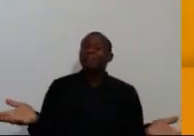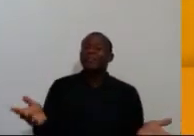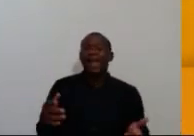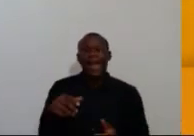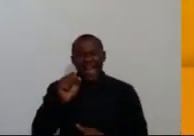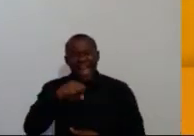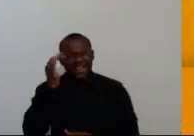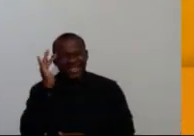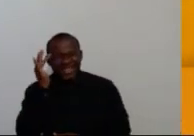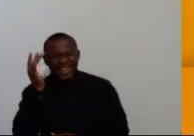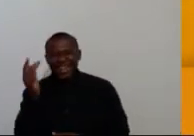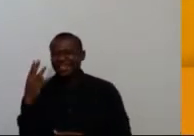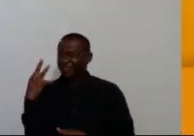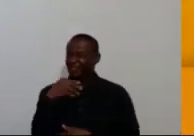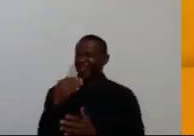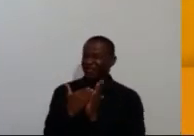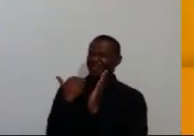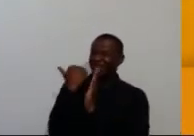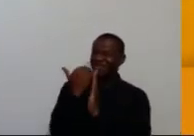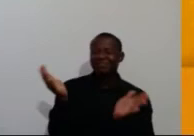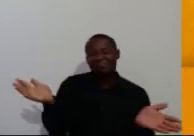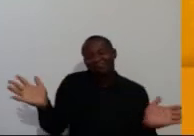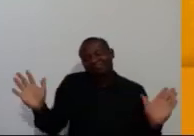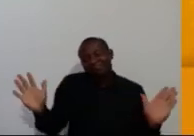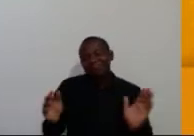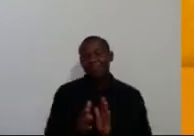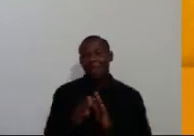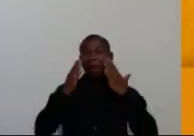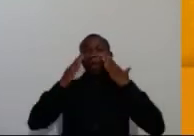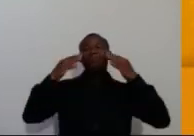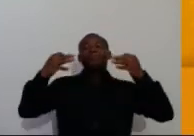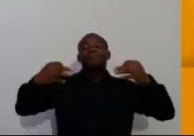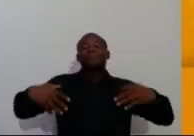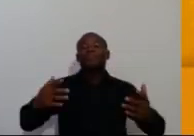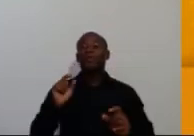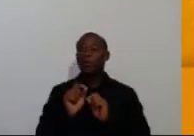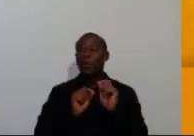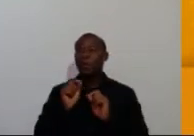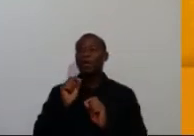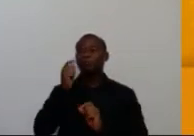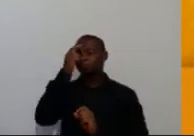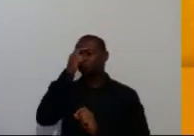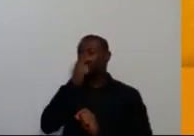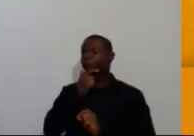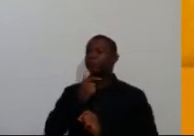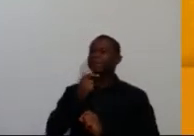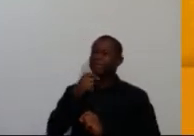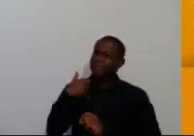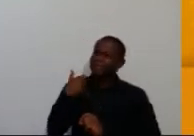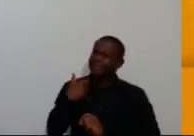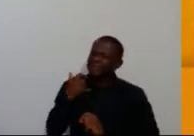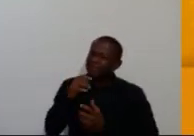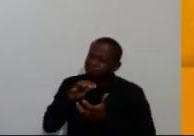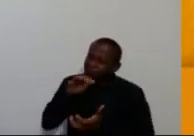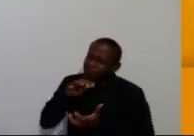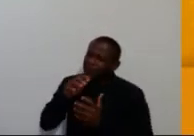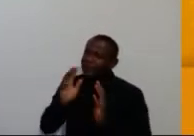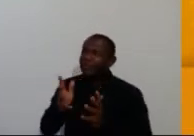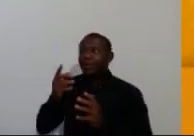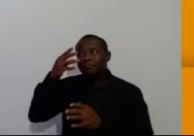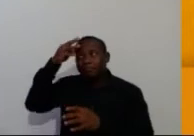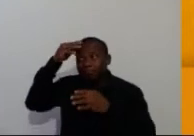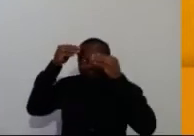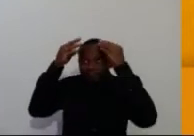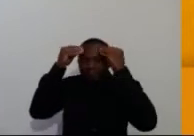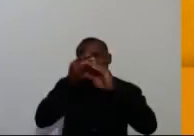Apresentei os traços da idade, que são os cabelos brancos. Como eu digo, tenho repetido,